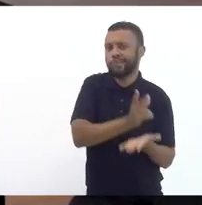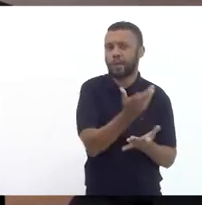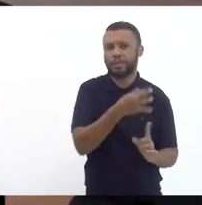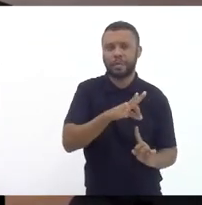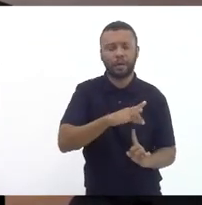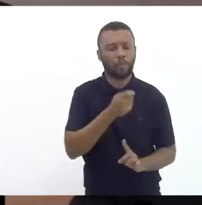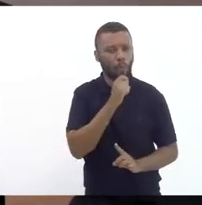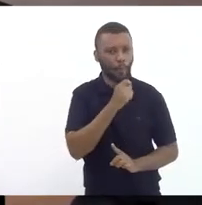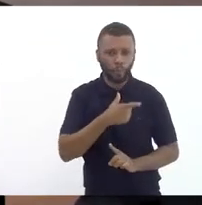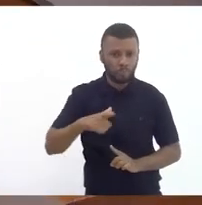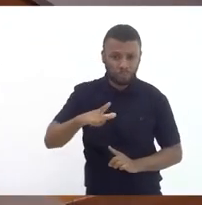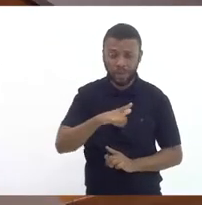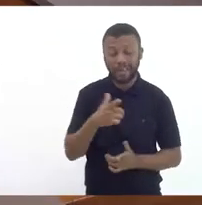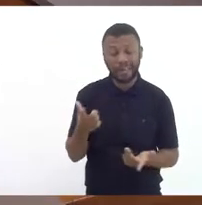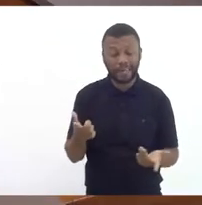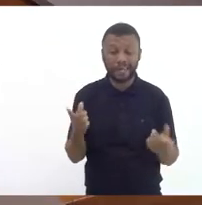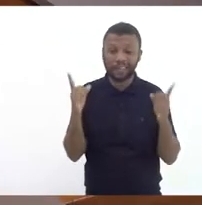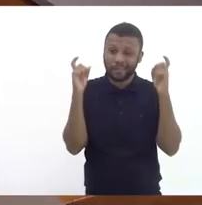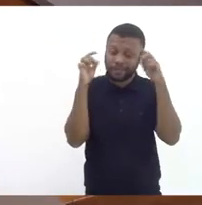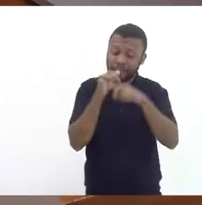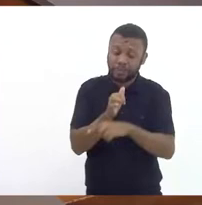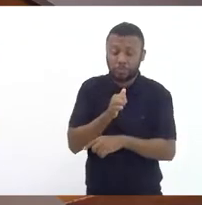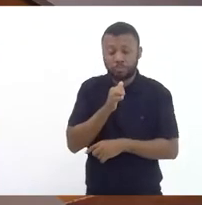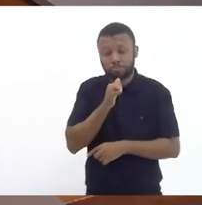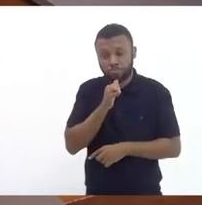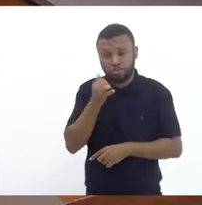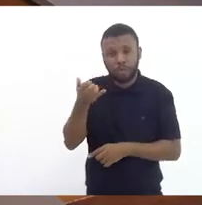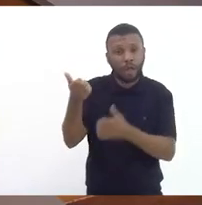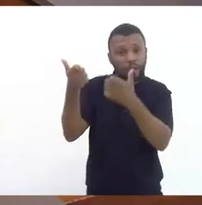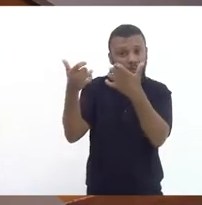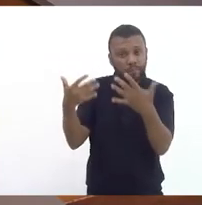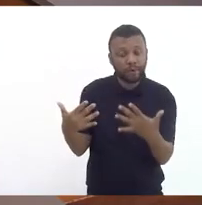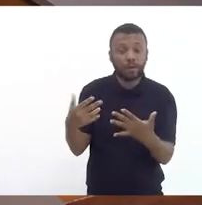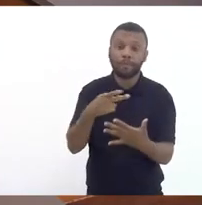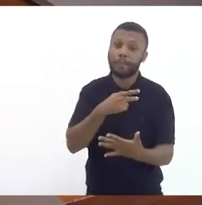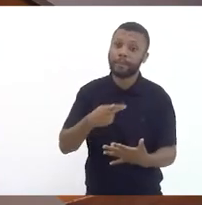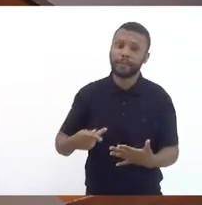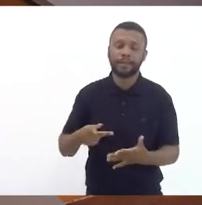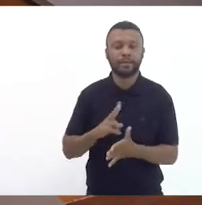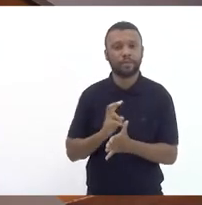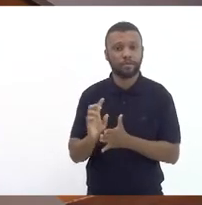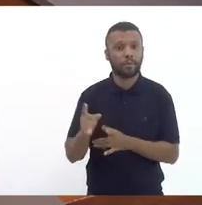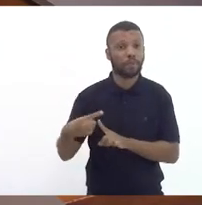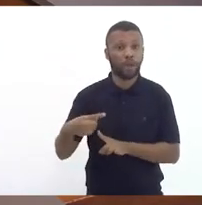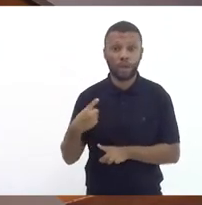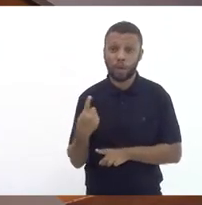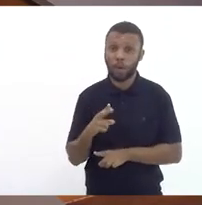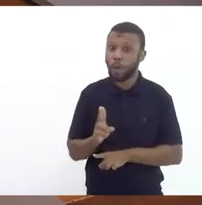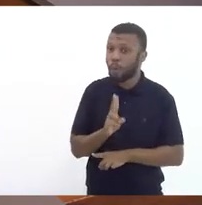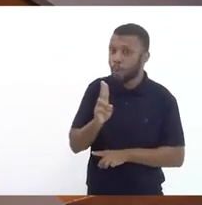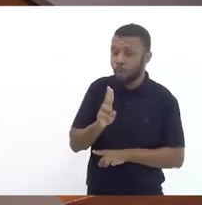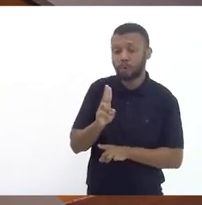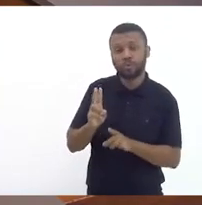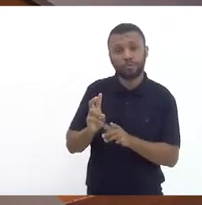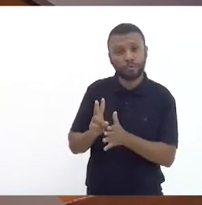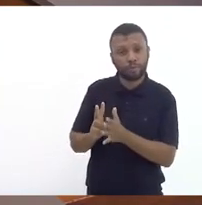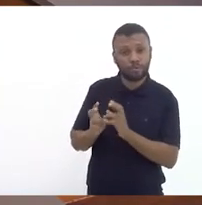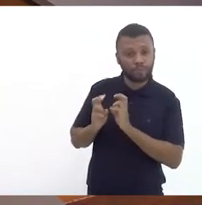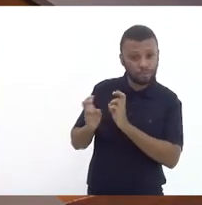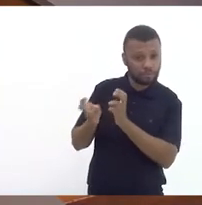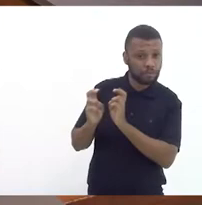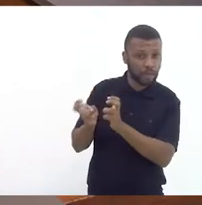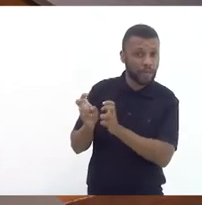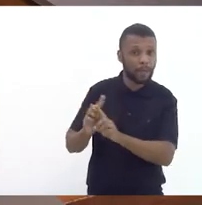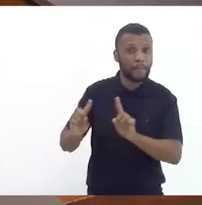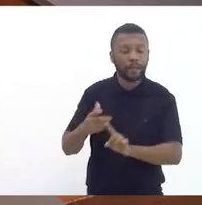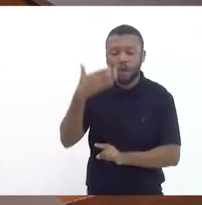É lamentável ficar ouvindo a exposição aqui do representante da supervia, porque eu sou usuário do sistema e não vejo. Eu sou usuário do sistema e não